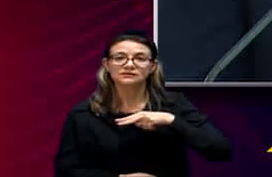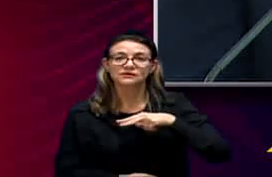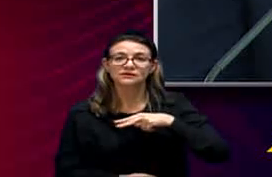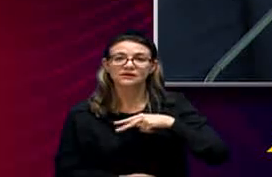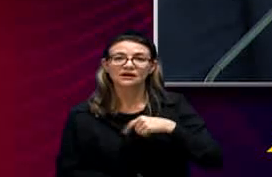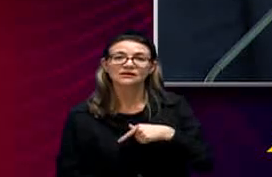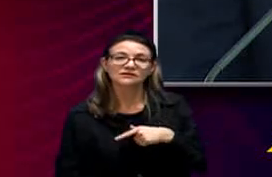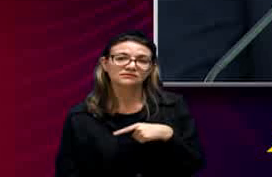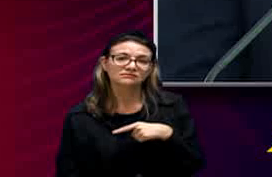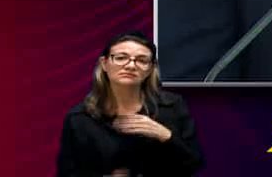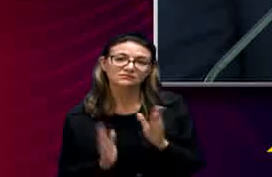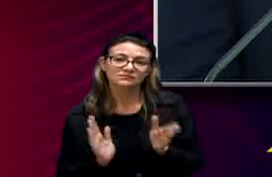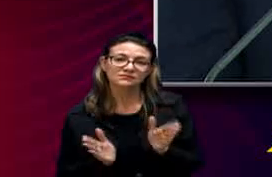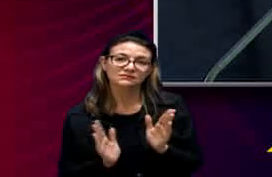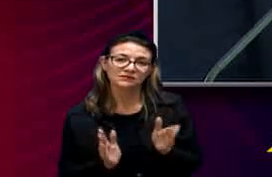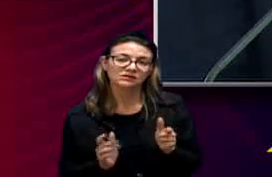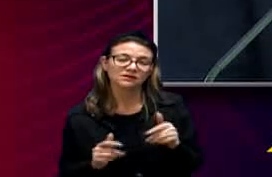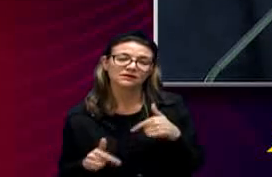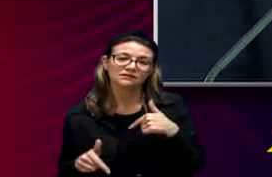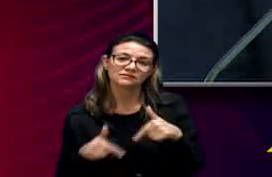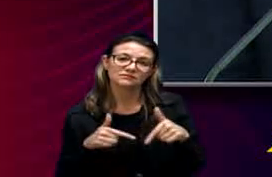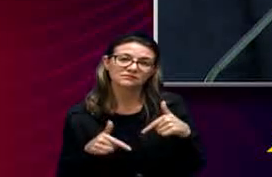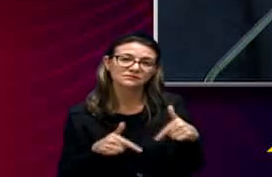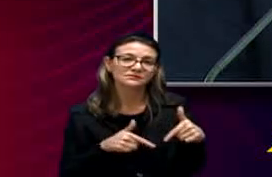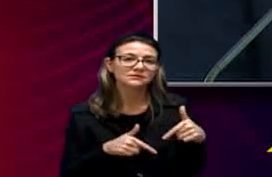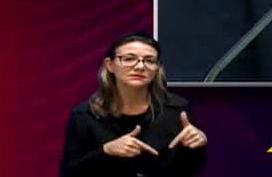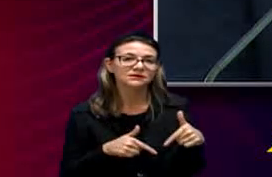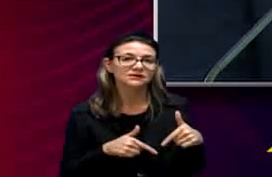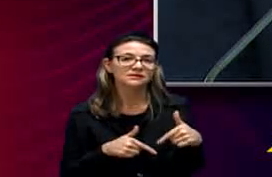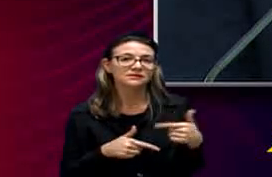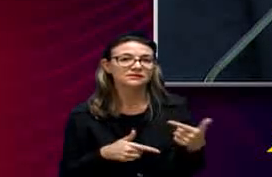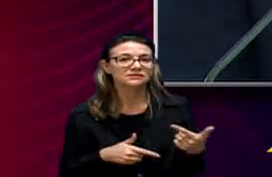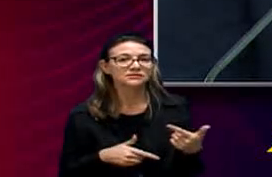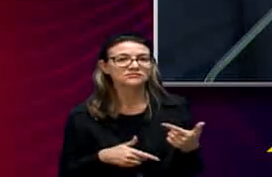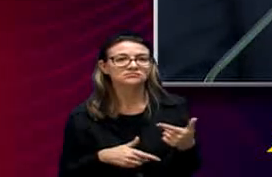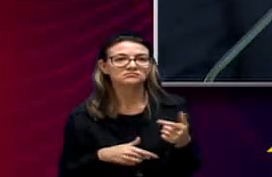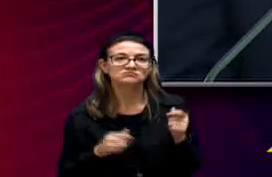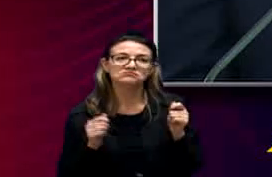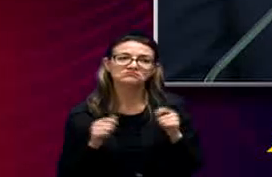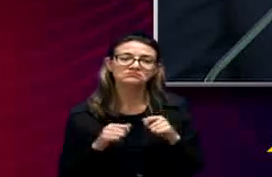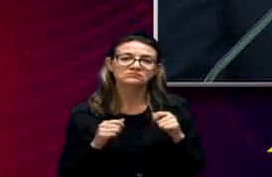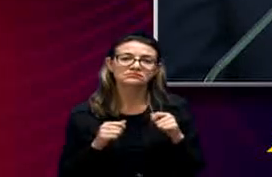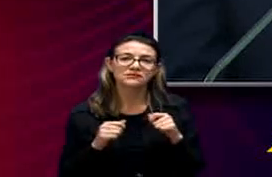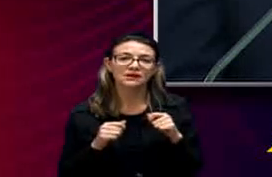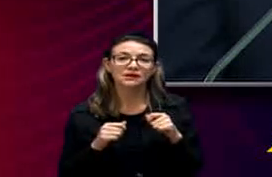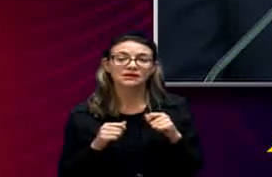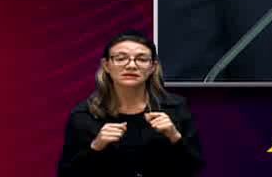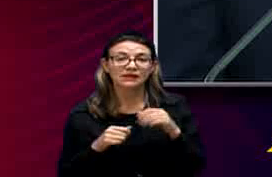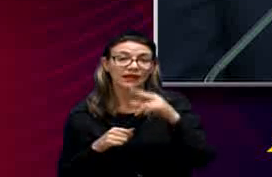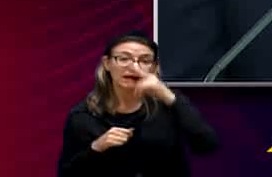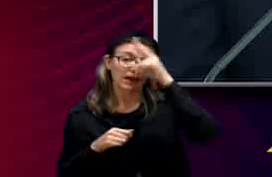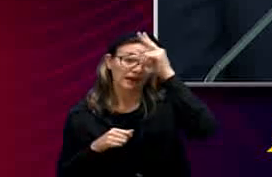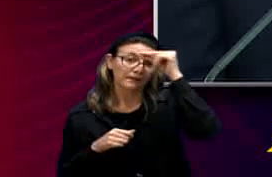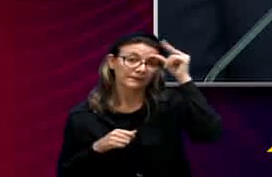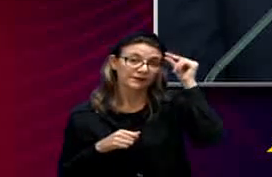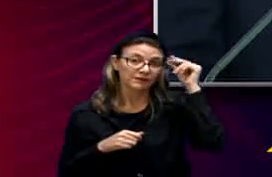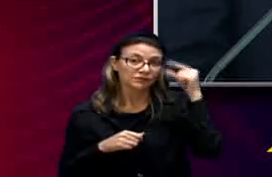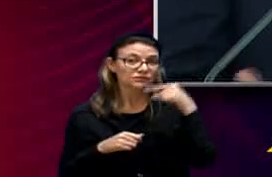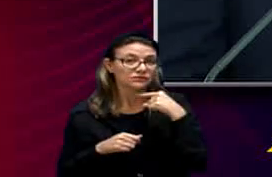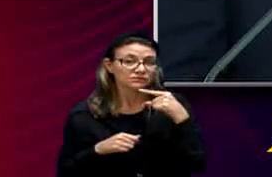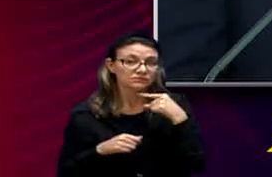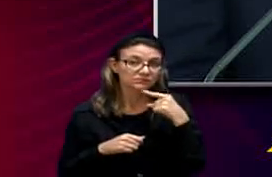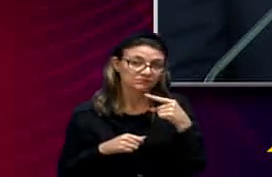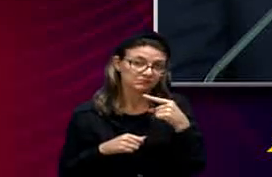esse trabalho que eles fazem lá então assim eu acho que se a gente na prefeitura não conseguir teria que proibir os